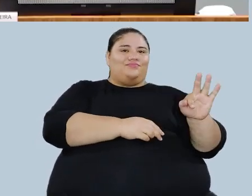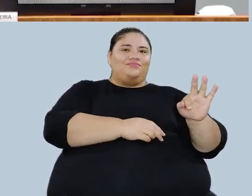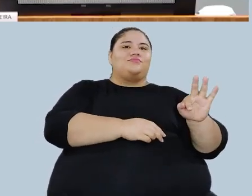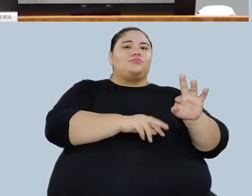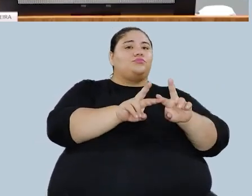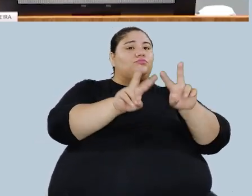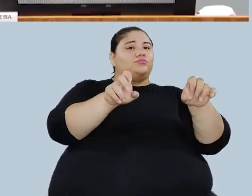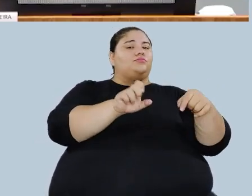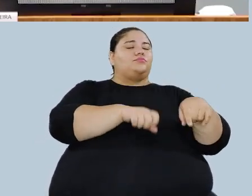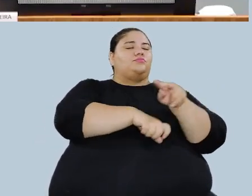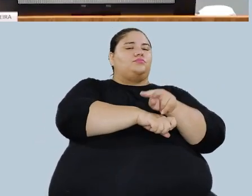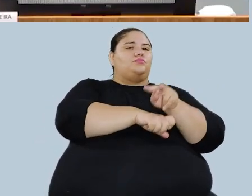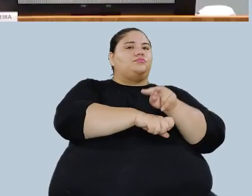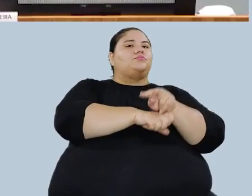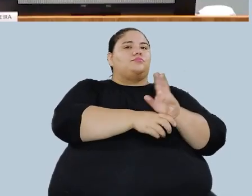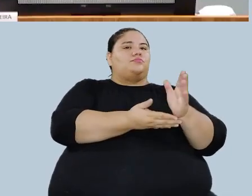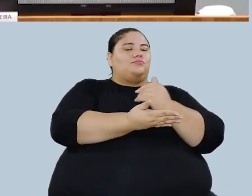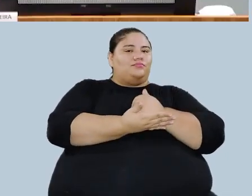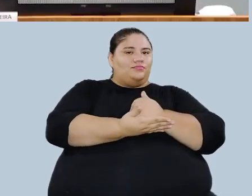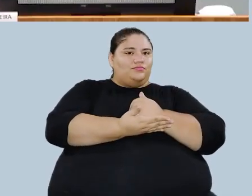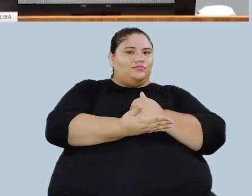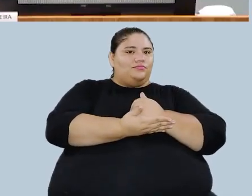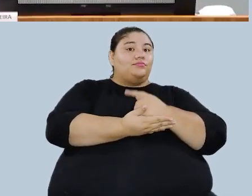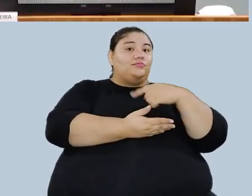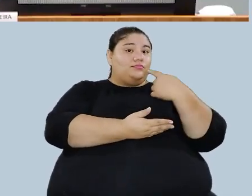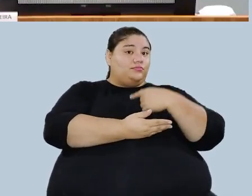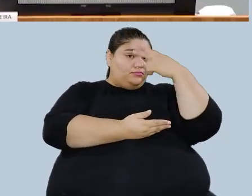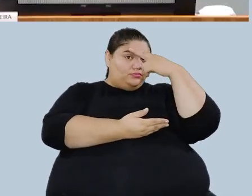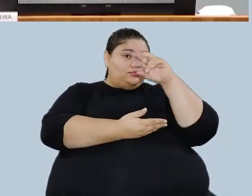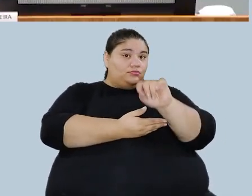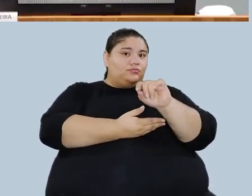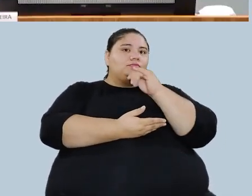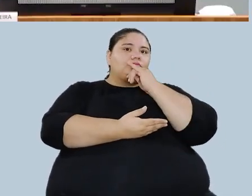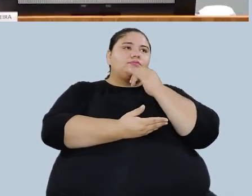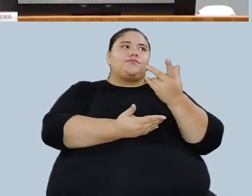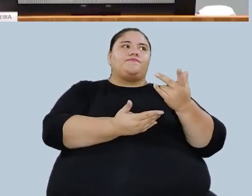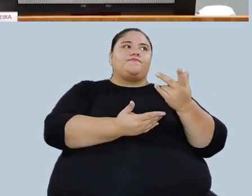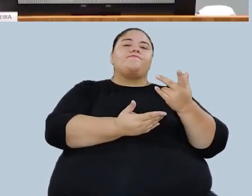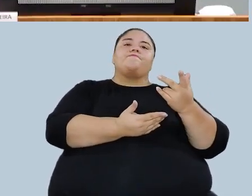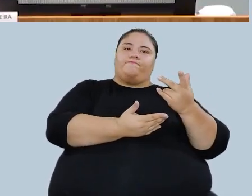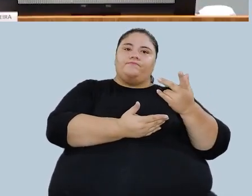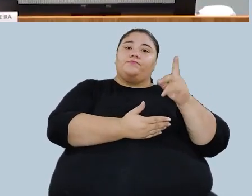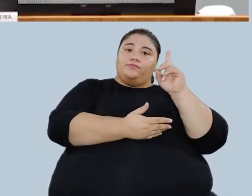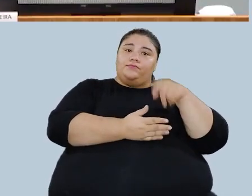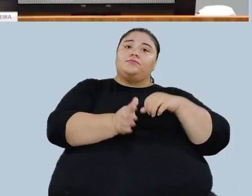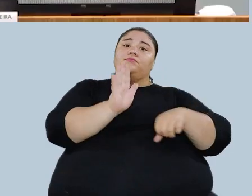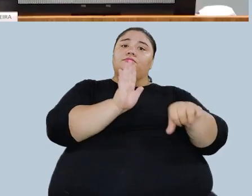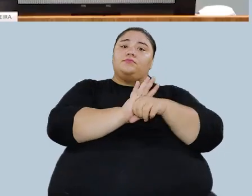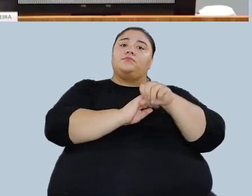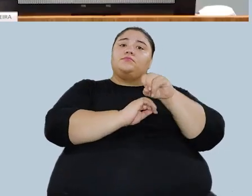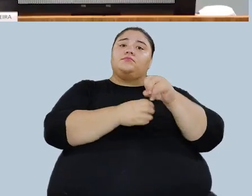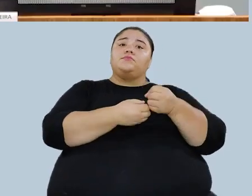Federal em relação a essa proteção e esse sigilo, né? E vamos lembrar, quebra de sigilo fiscal é crime que,